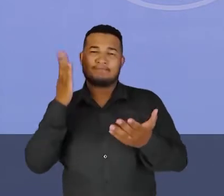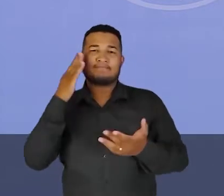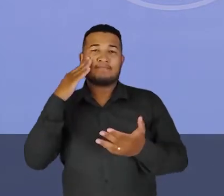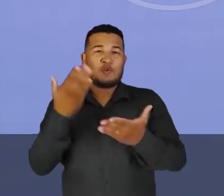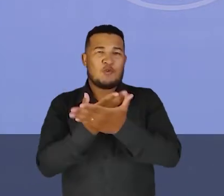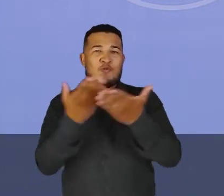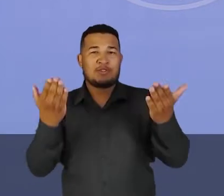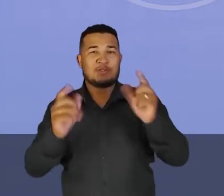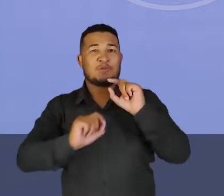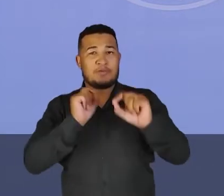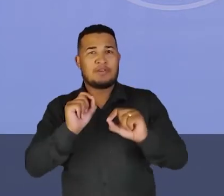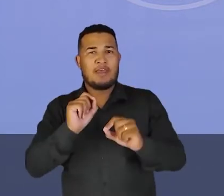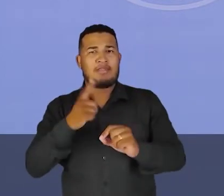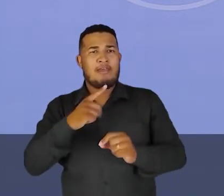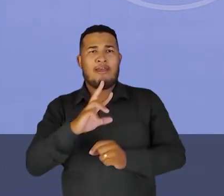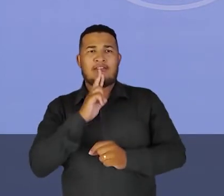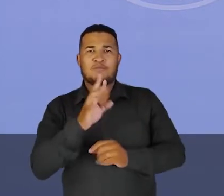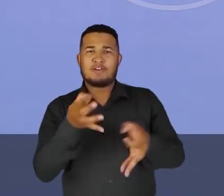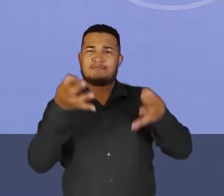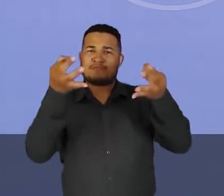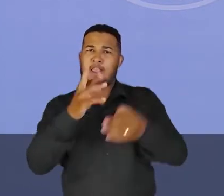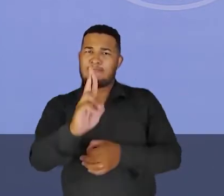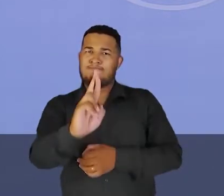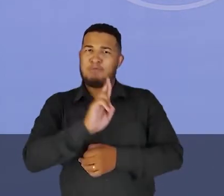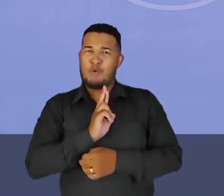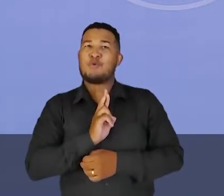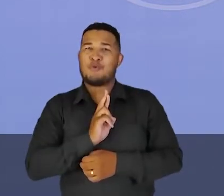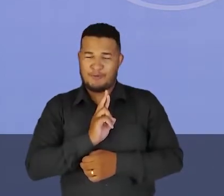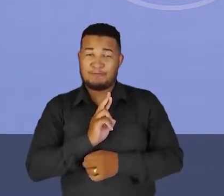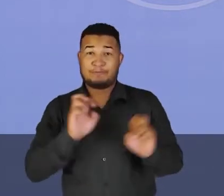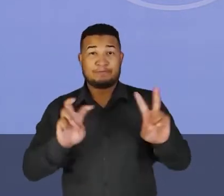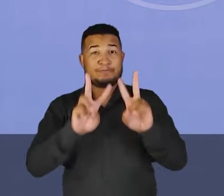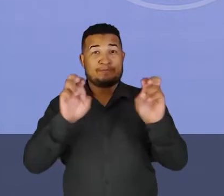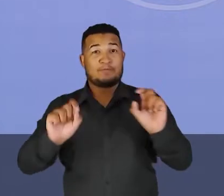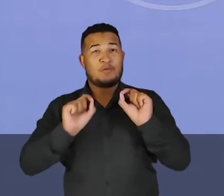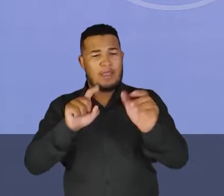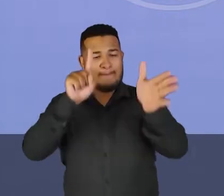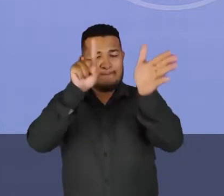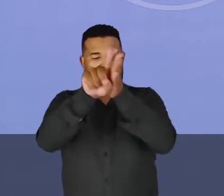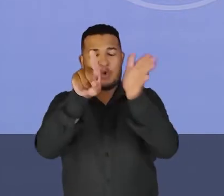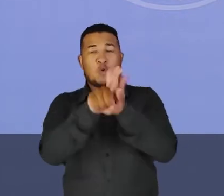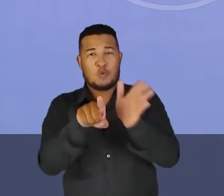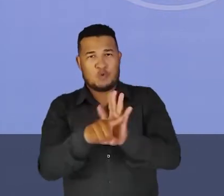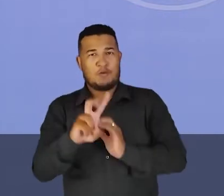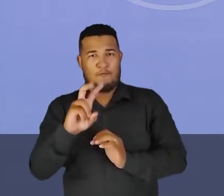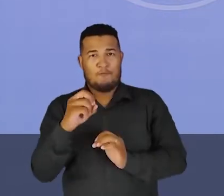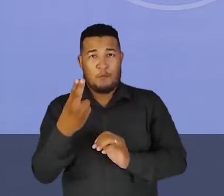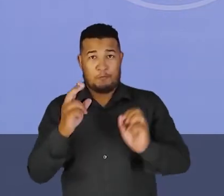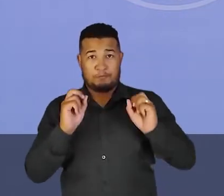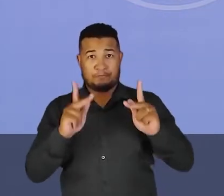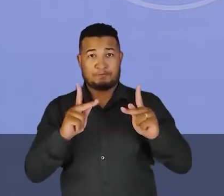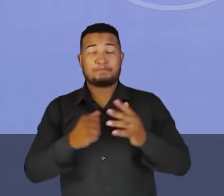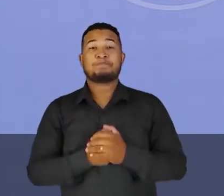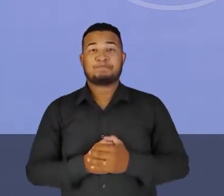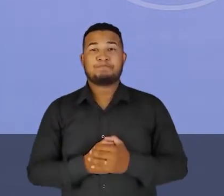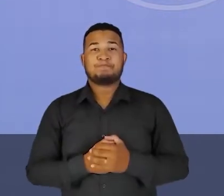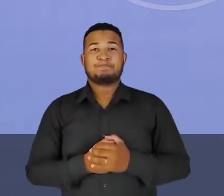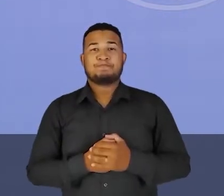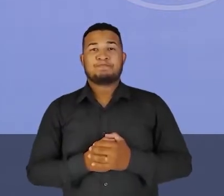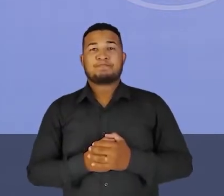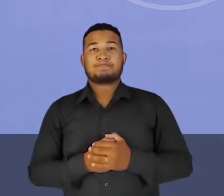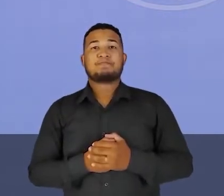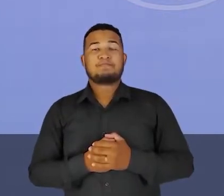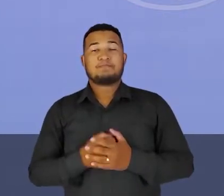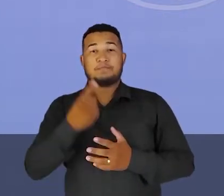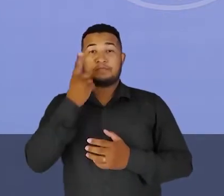que vocês acertassem em relação às perguntas que eu fizer para vocês. Vamos lá, então,